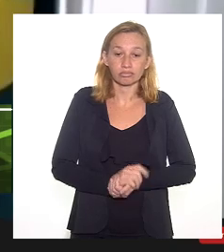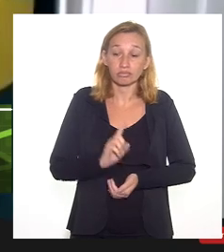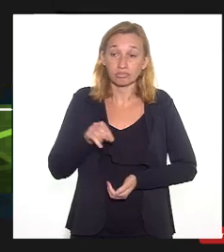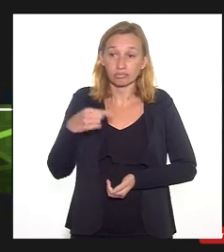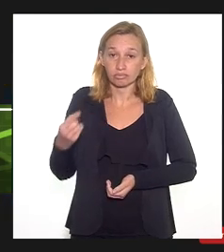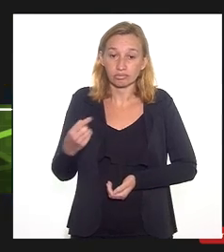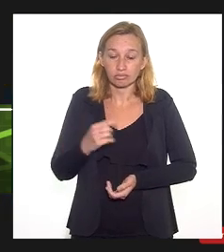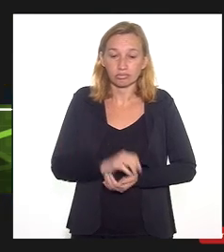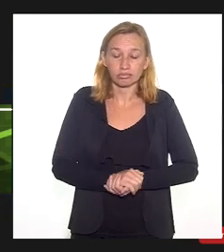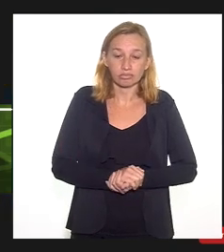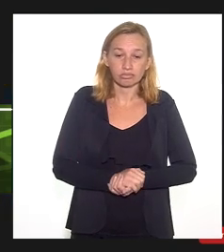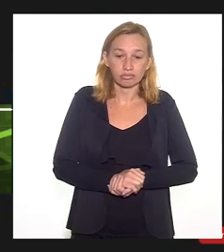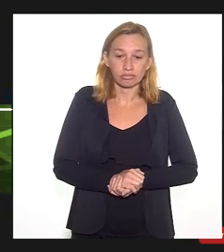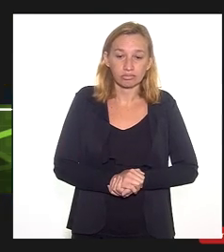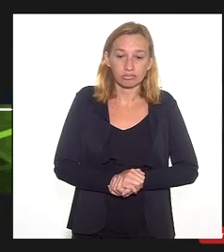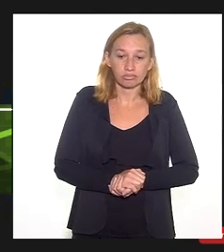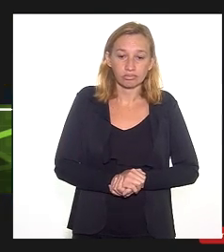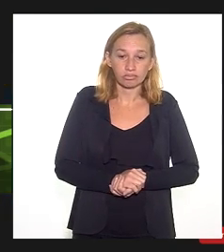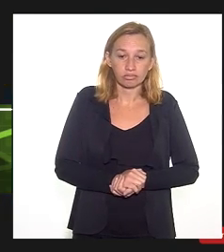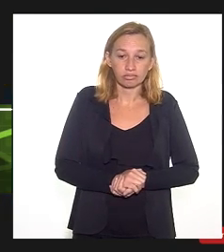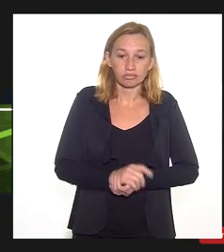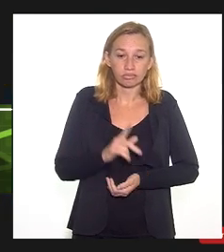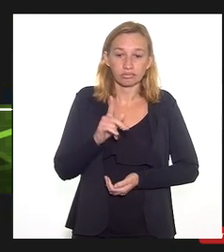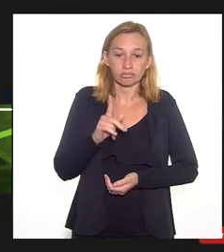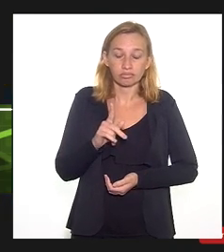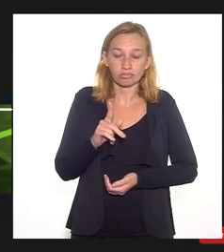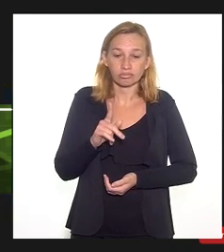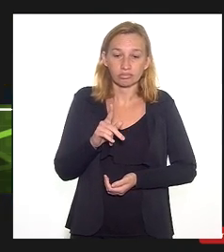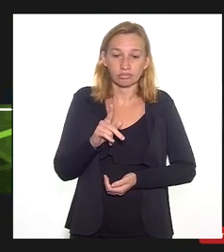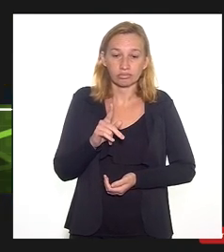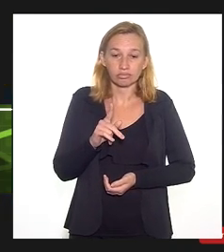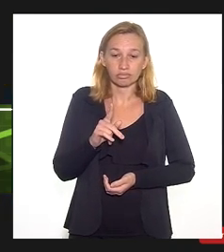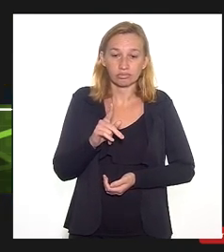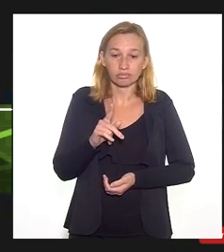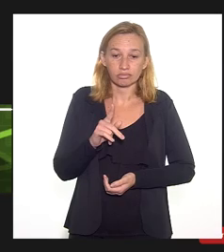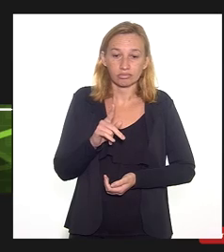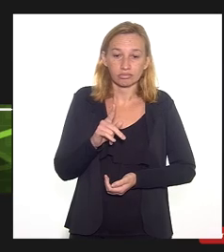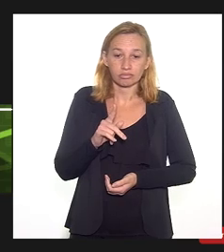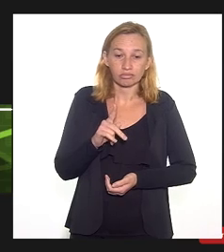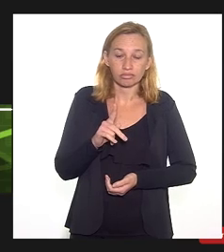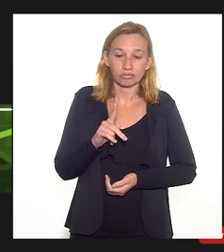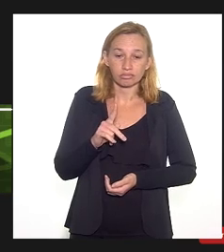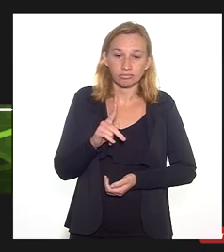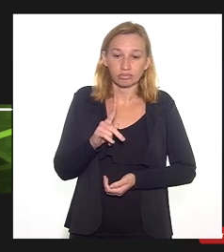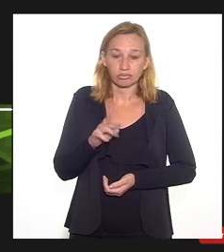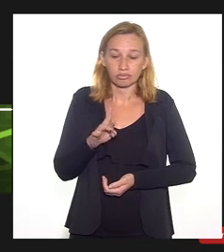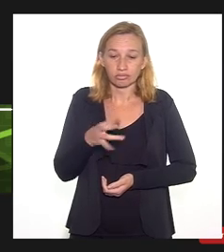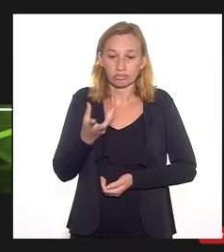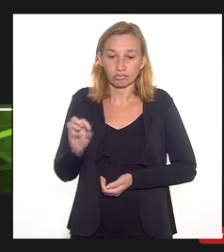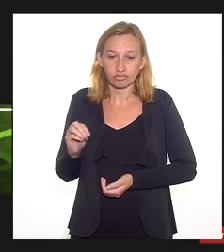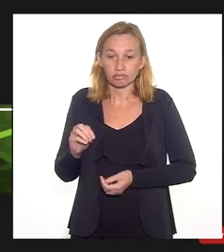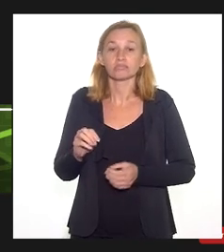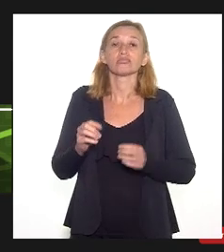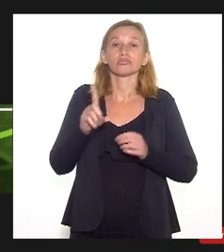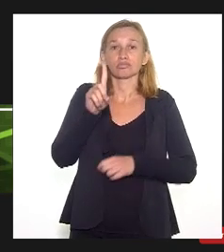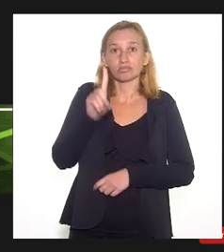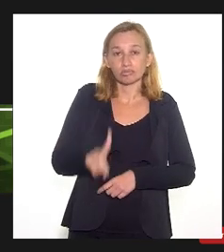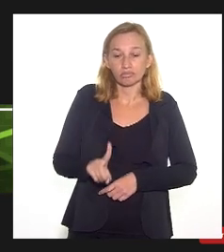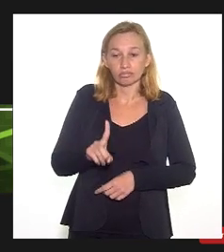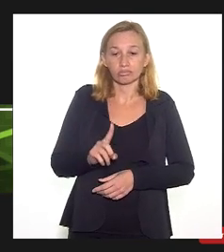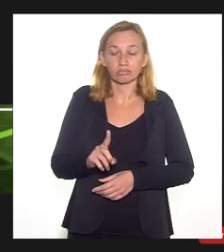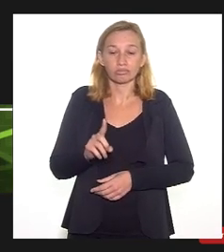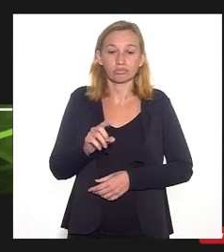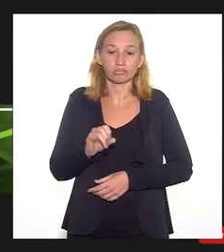coisa são as progressões as parametrizações os direitos da